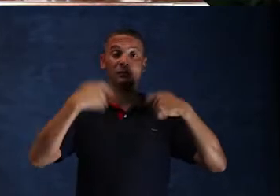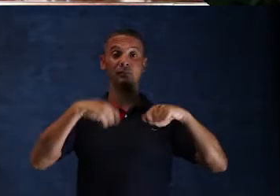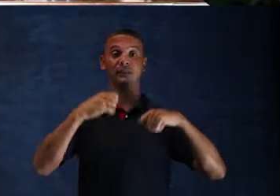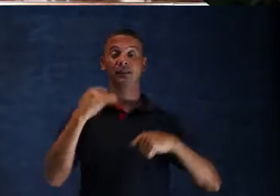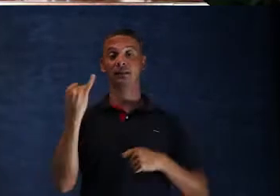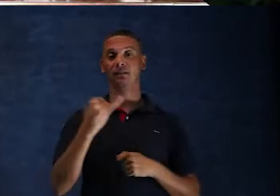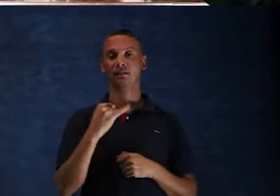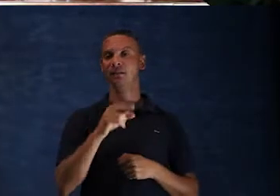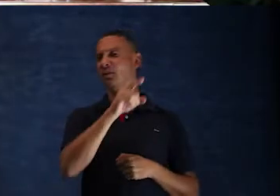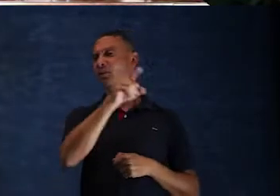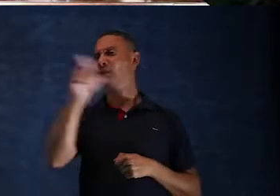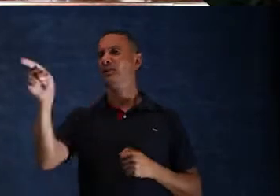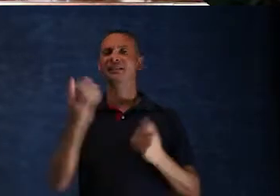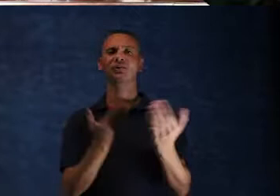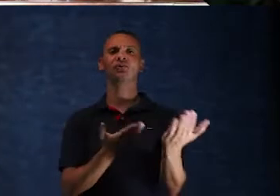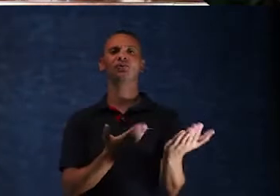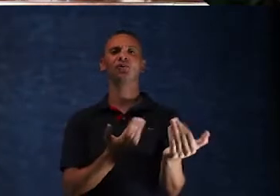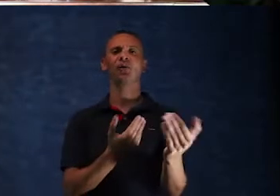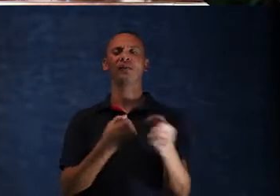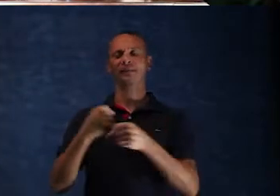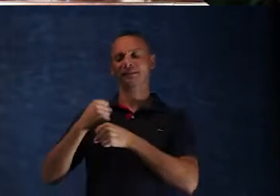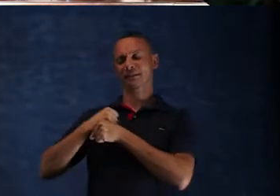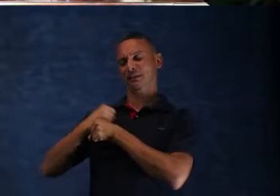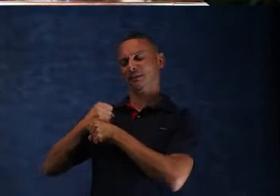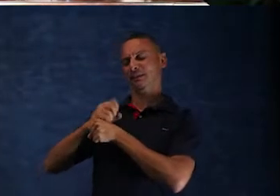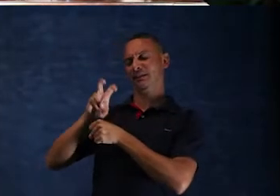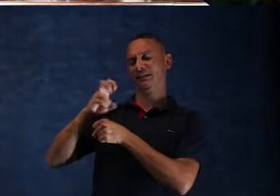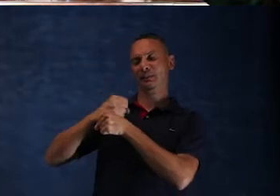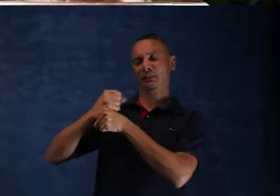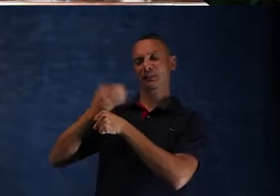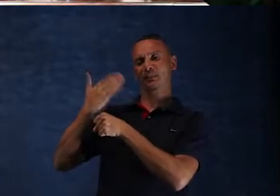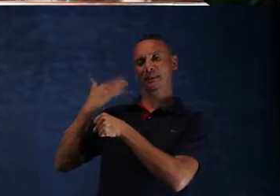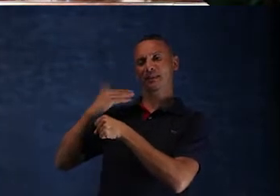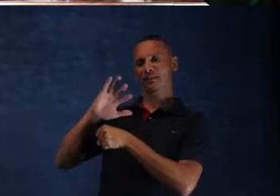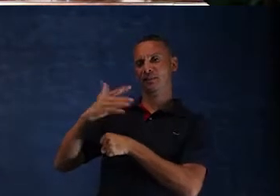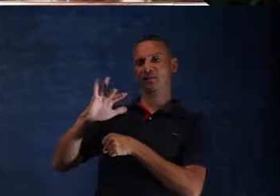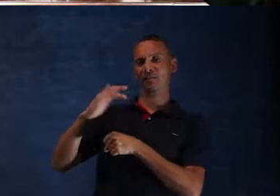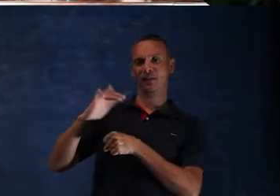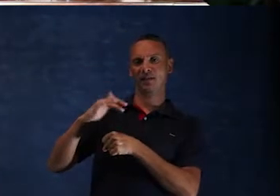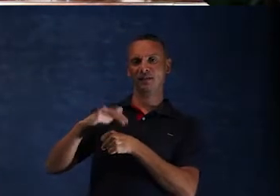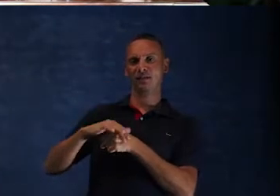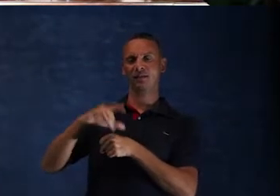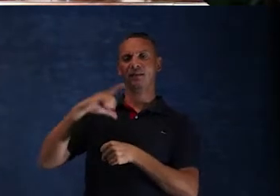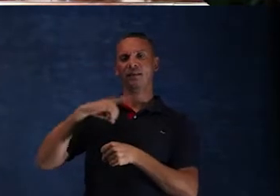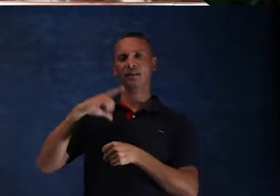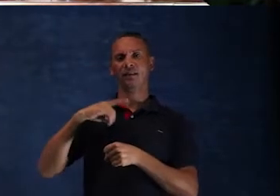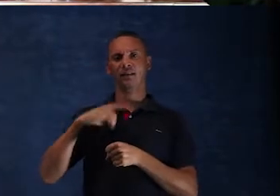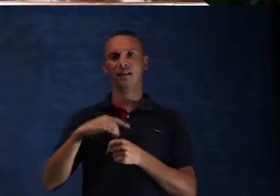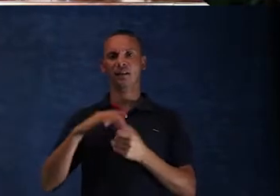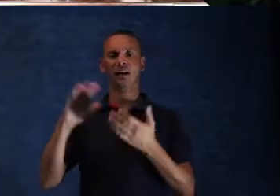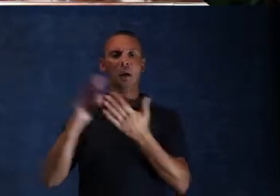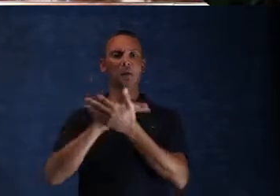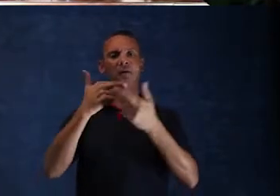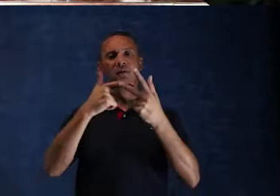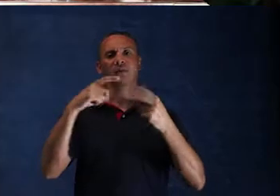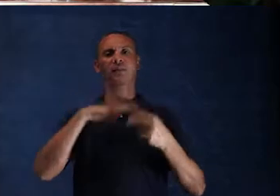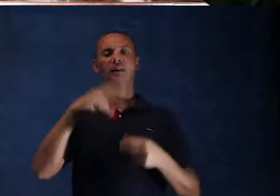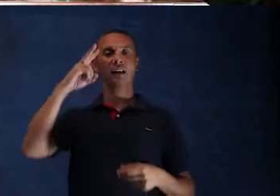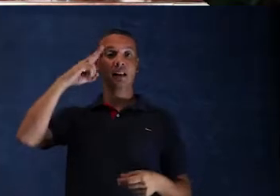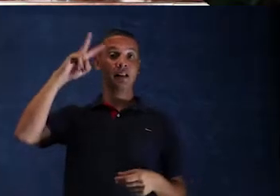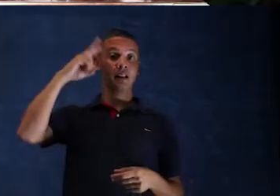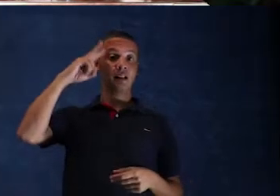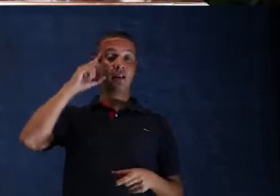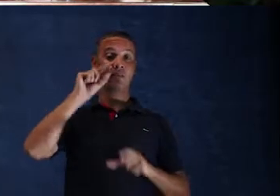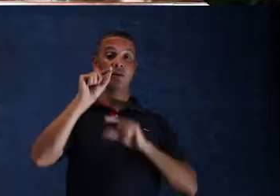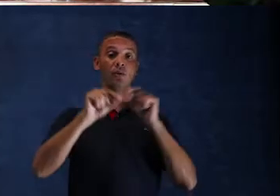são muito jovens, mas até alguns anos, 5 anos, talvez, você é velhinho como eu. Então, você lembra que